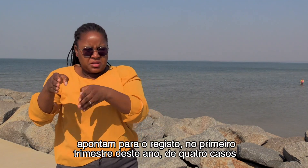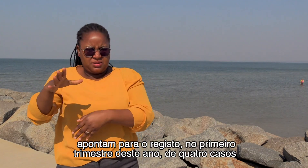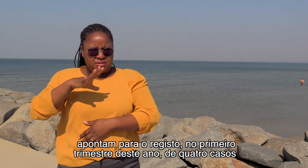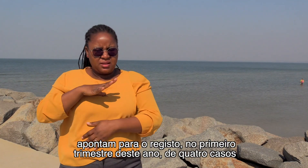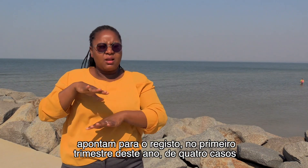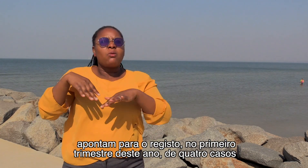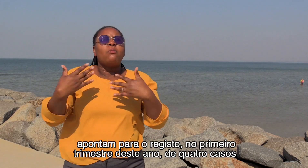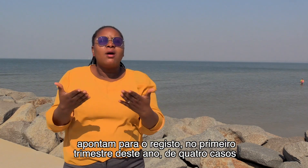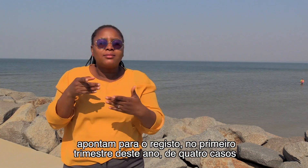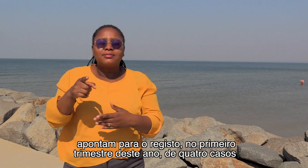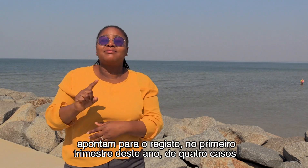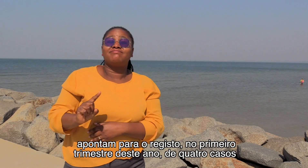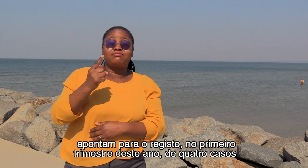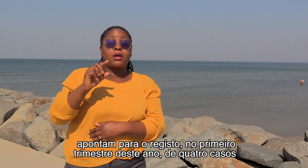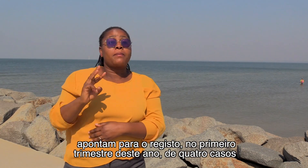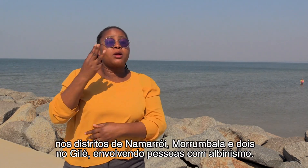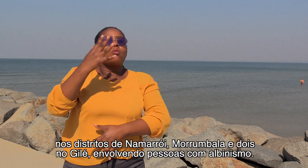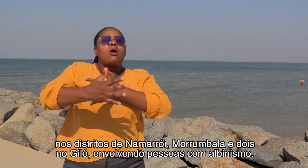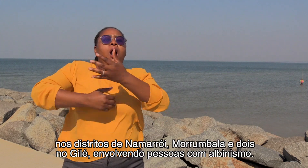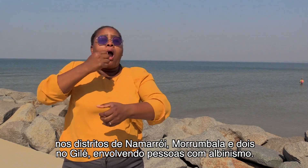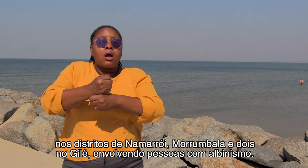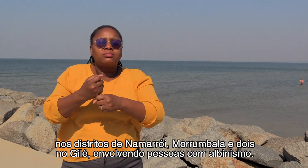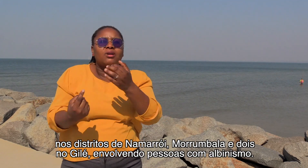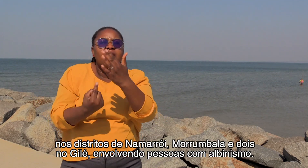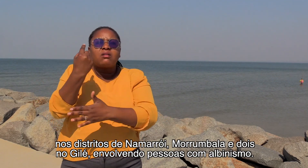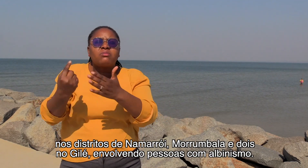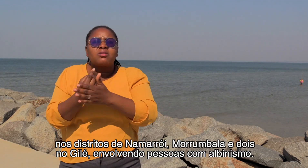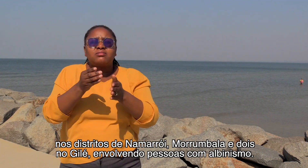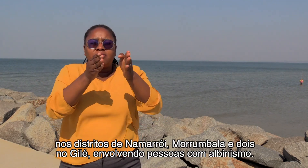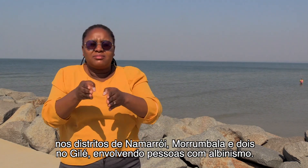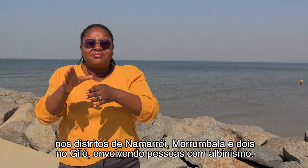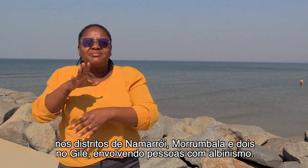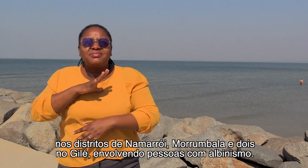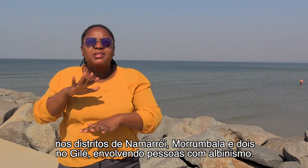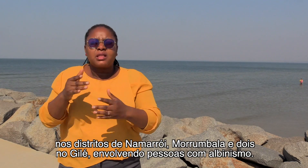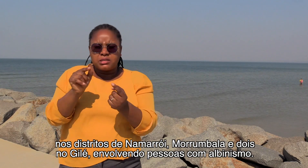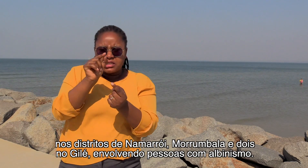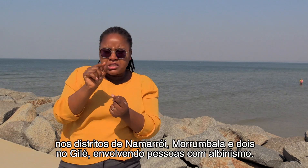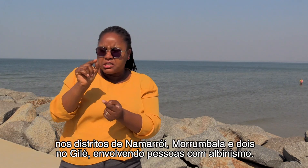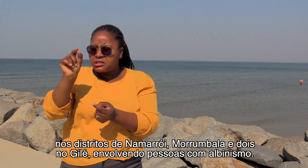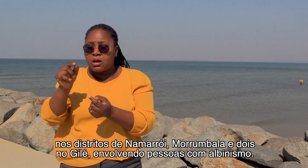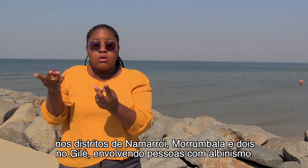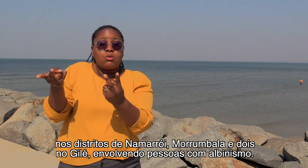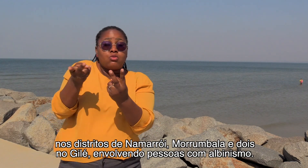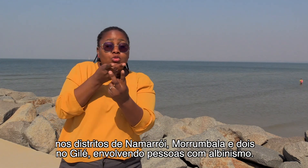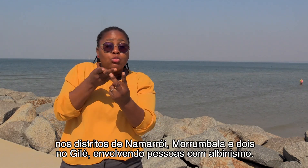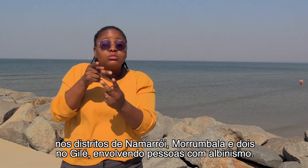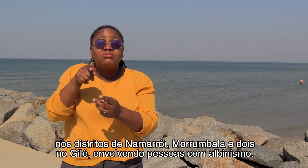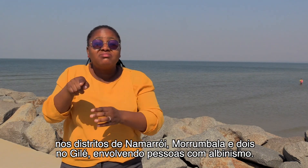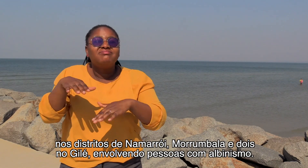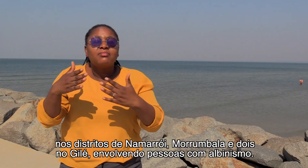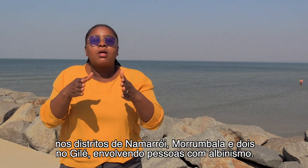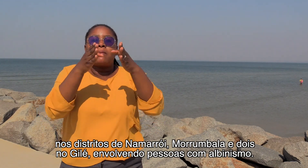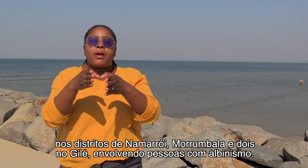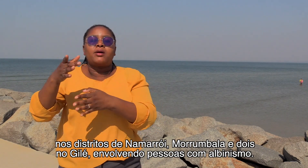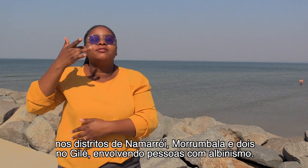primeiro trimestre deste ano, de 4 casos nos distritos de Namarroi, Morumbala e 2 no Gilé, envolvendo